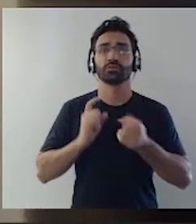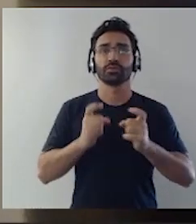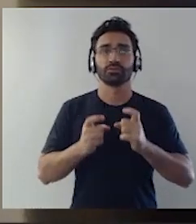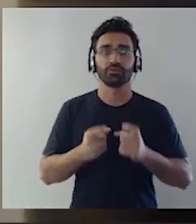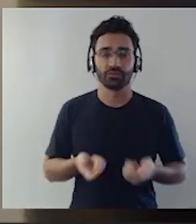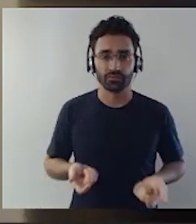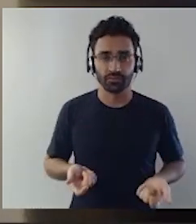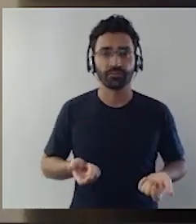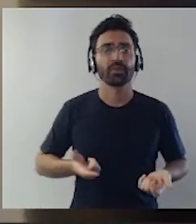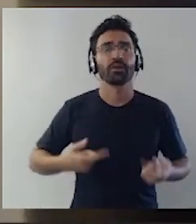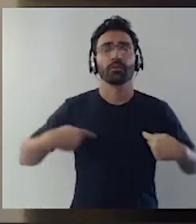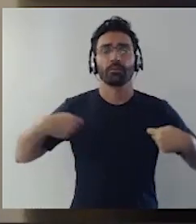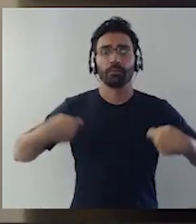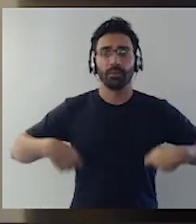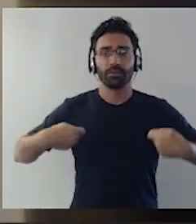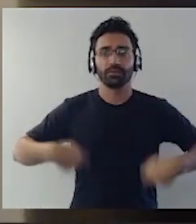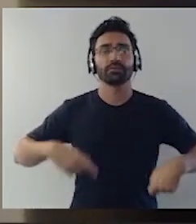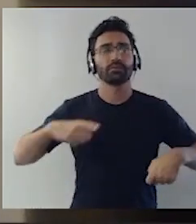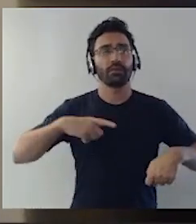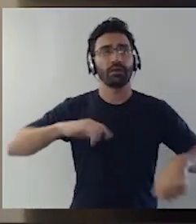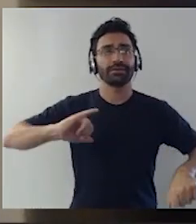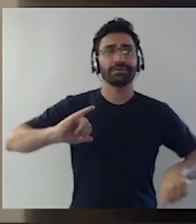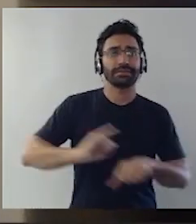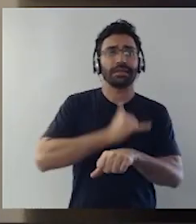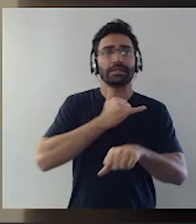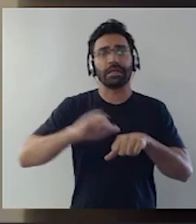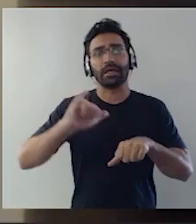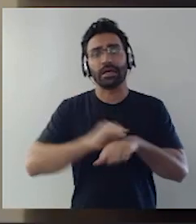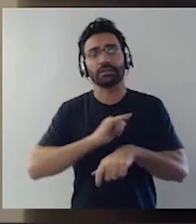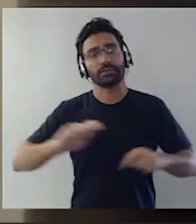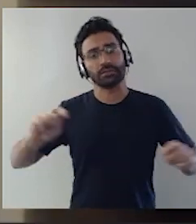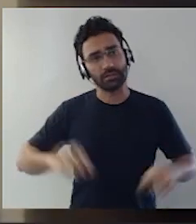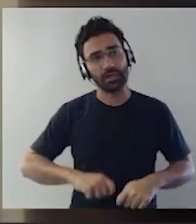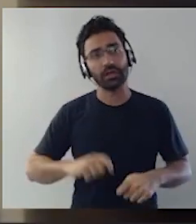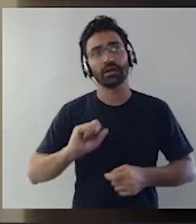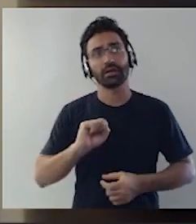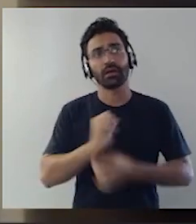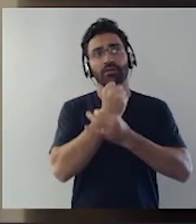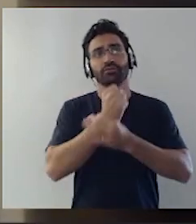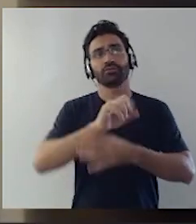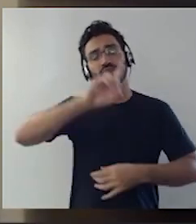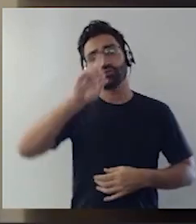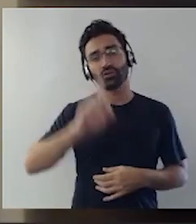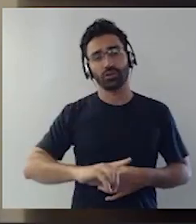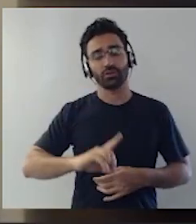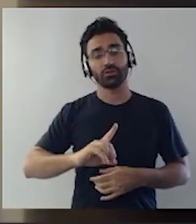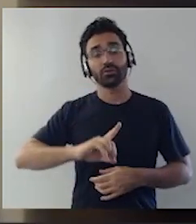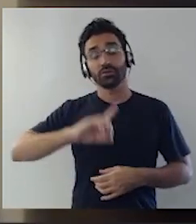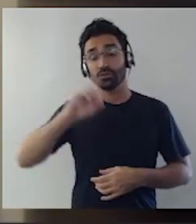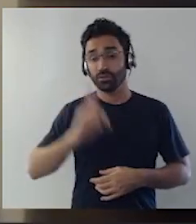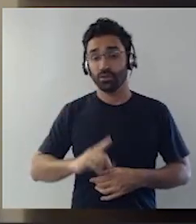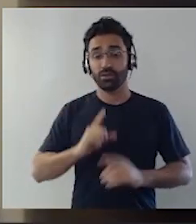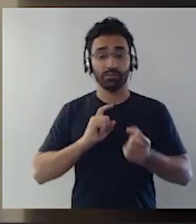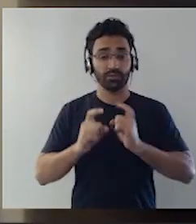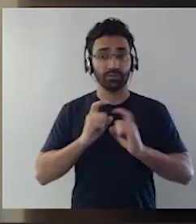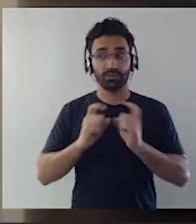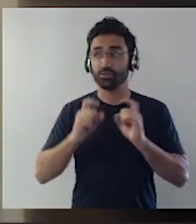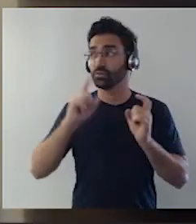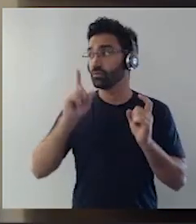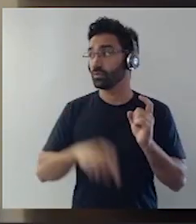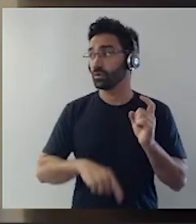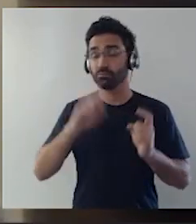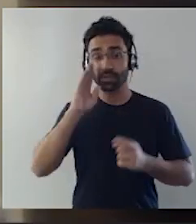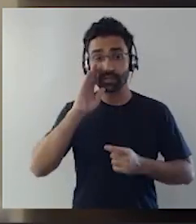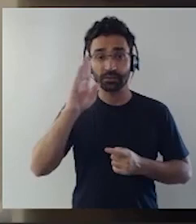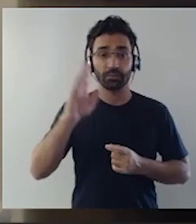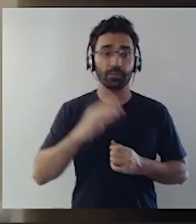né? Temos que ter mecanismos aptos à garantia desses direitos, né? O direito administrativo ele é fim e meio nesse aspecto, como o